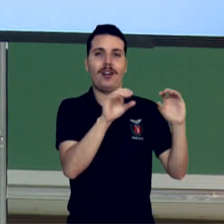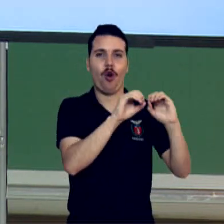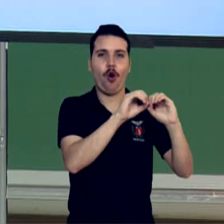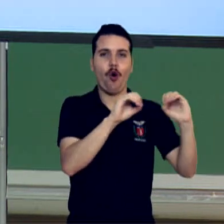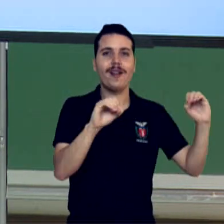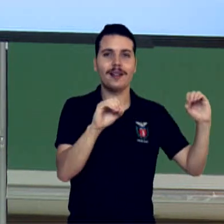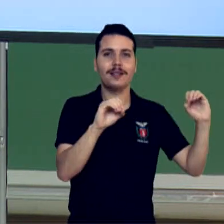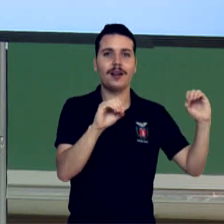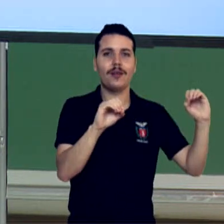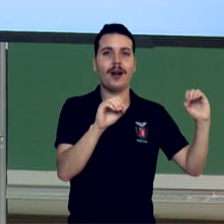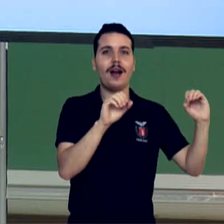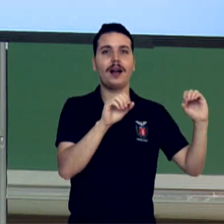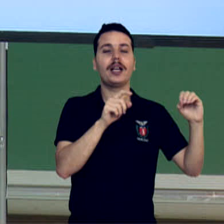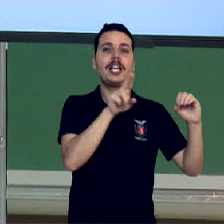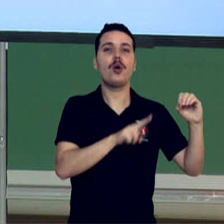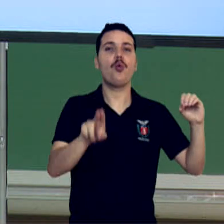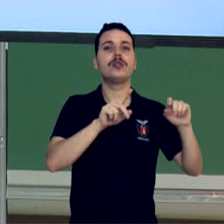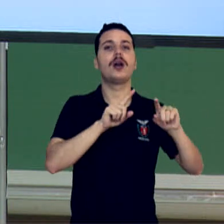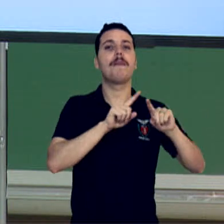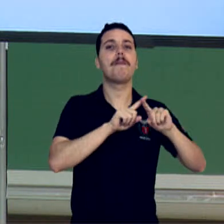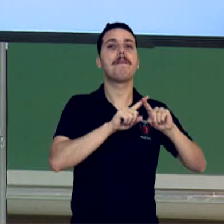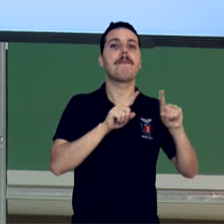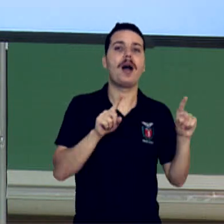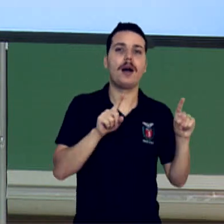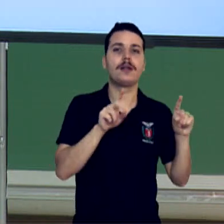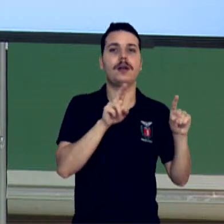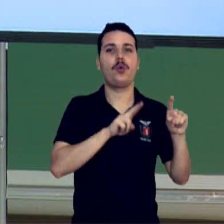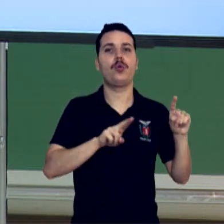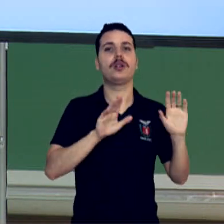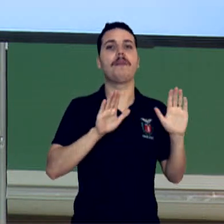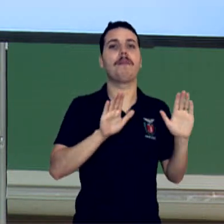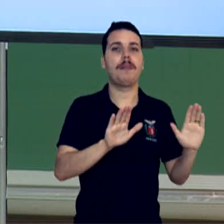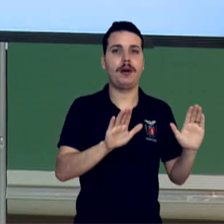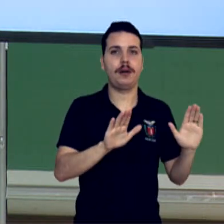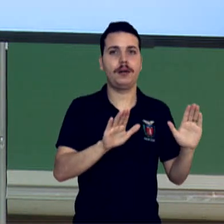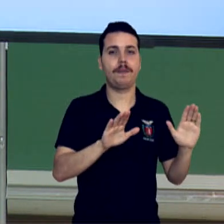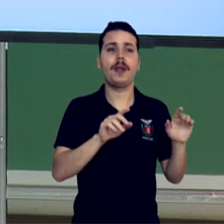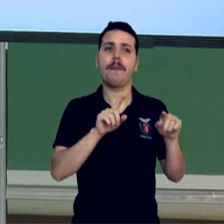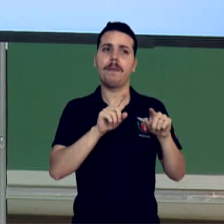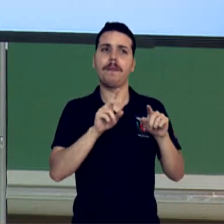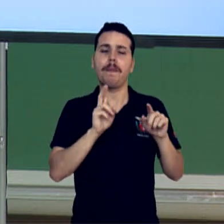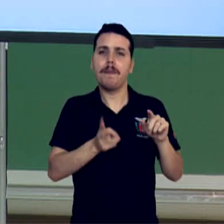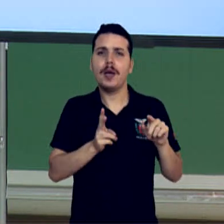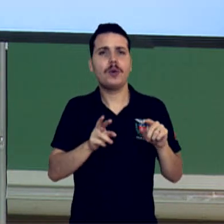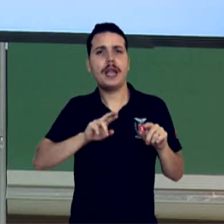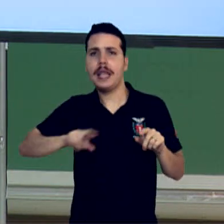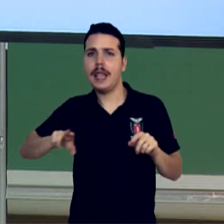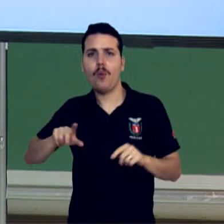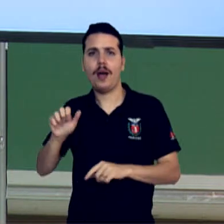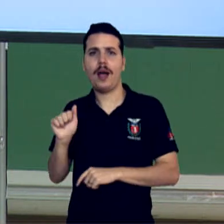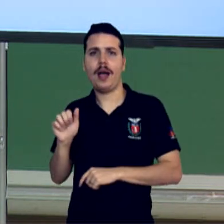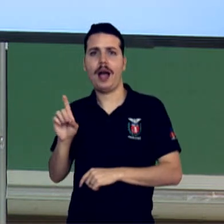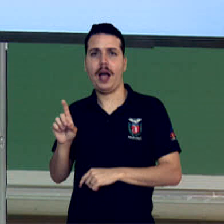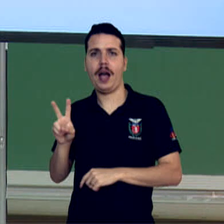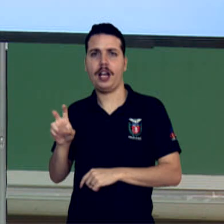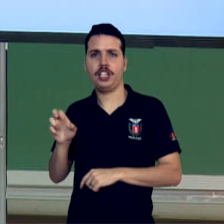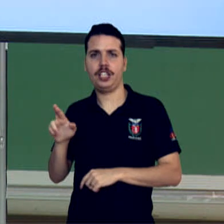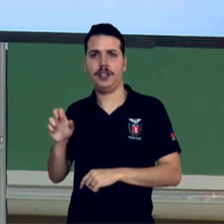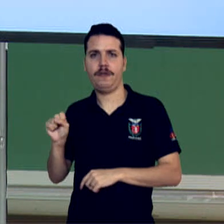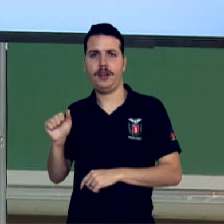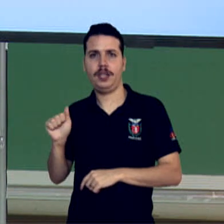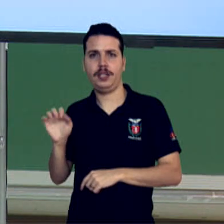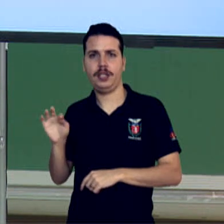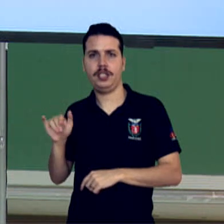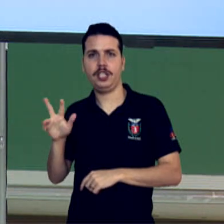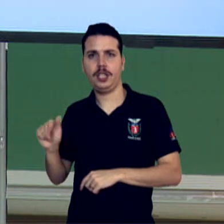coordenada adversativa. Mas mesmo assim, as que não forem adversativa, pense um pouco qual é a relação que existe em